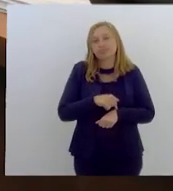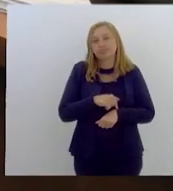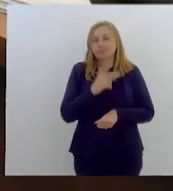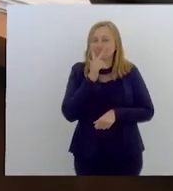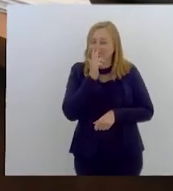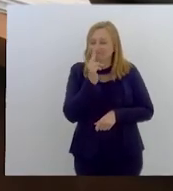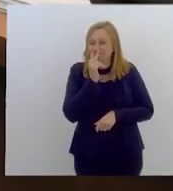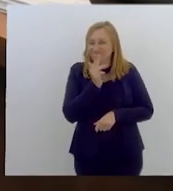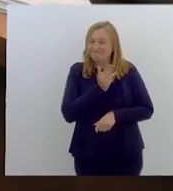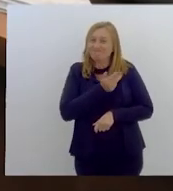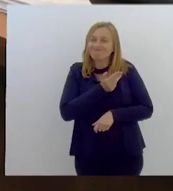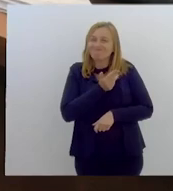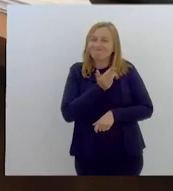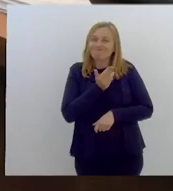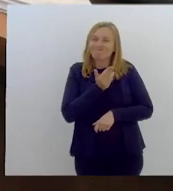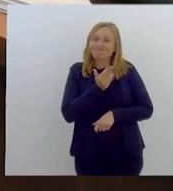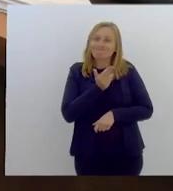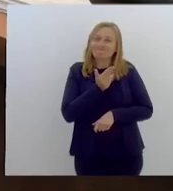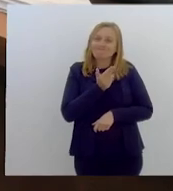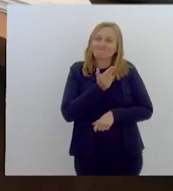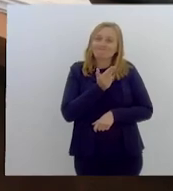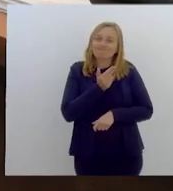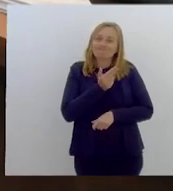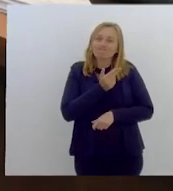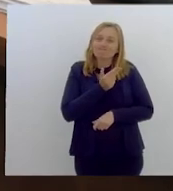parece um benefício que